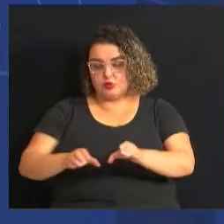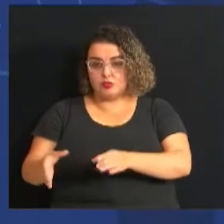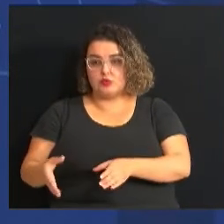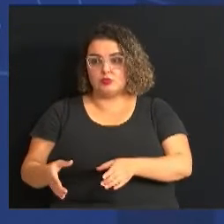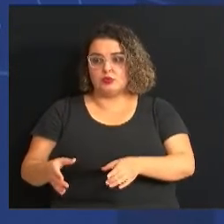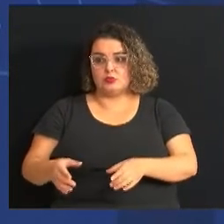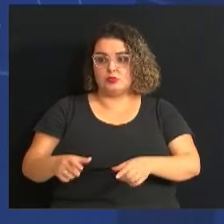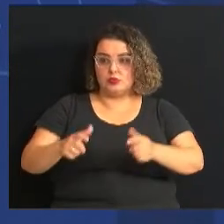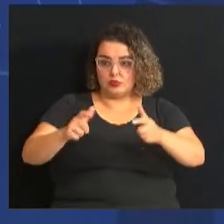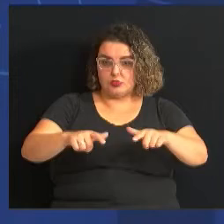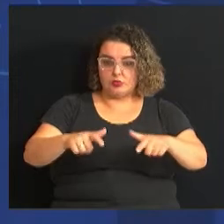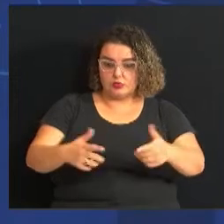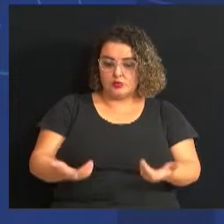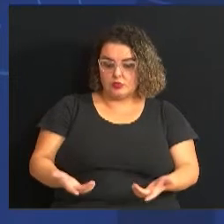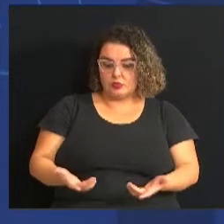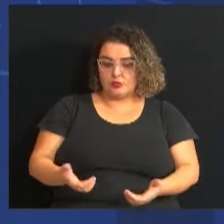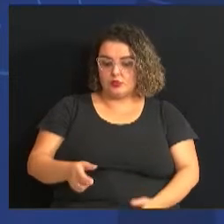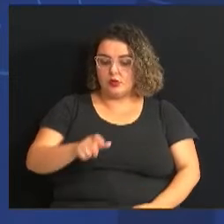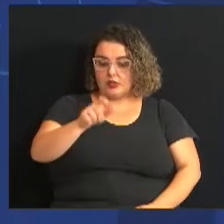daquele dependente